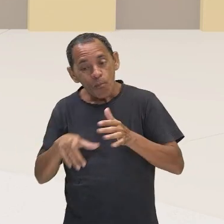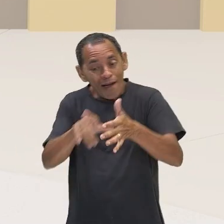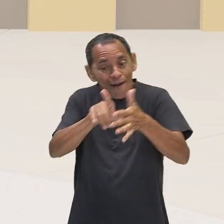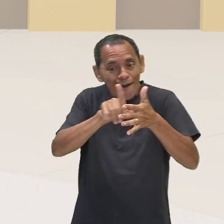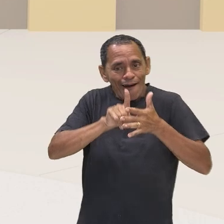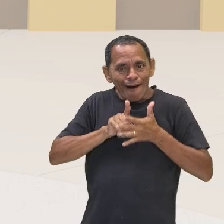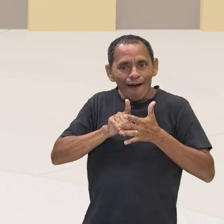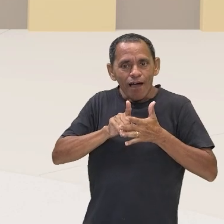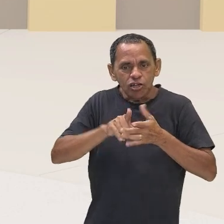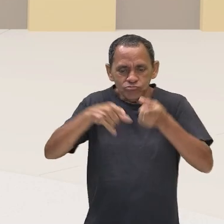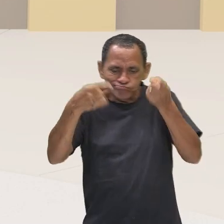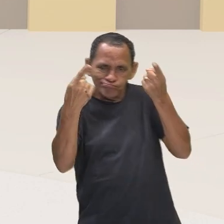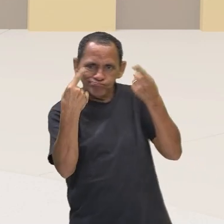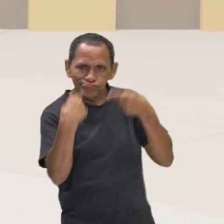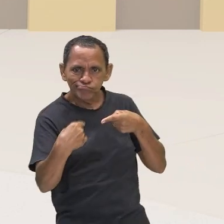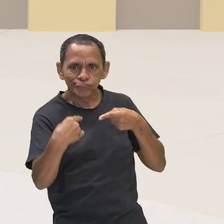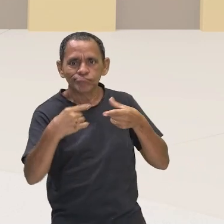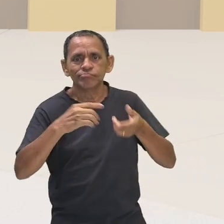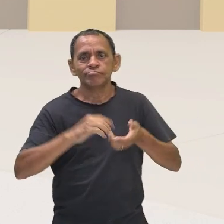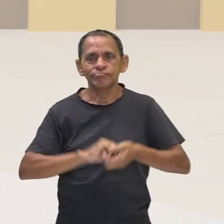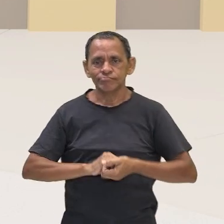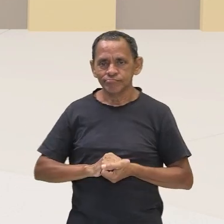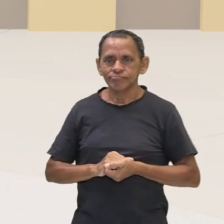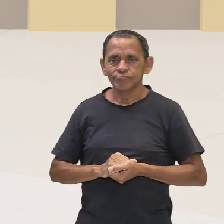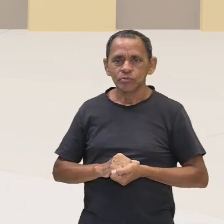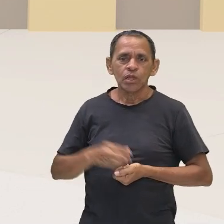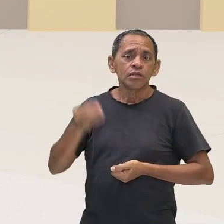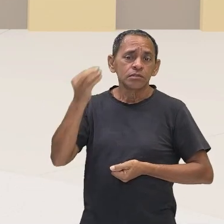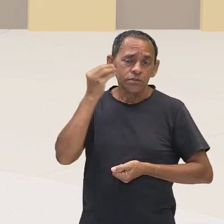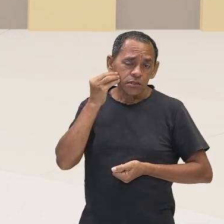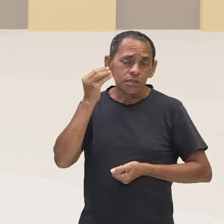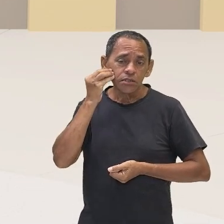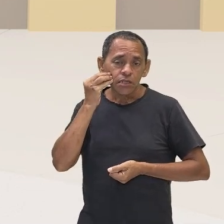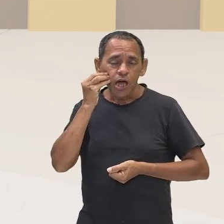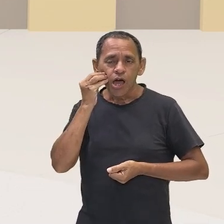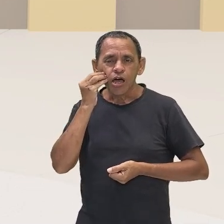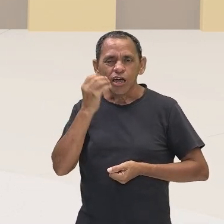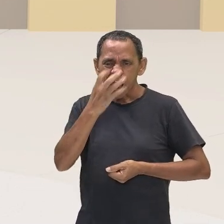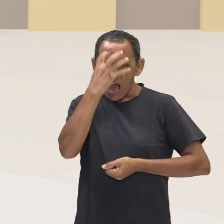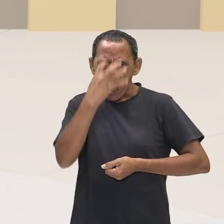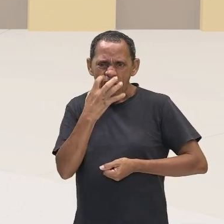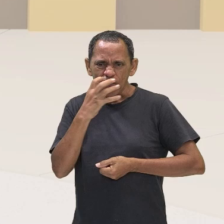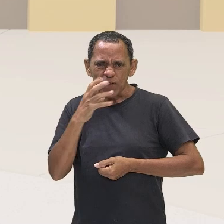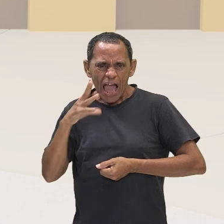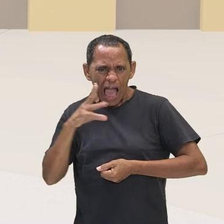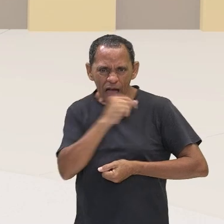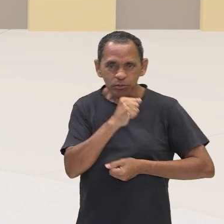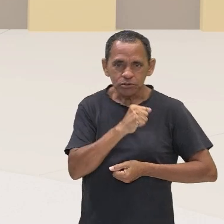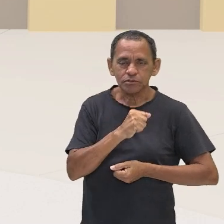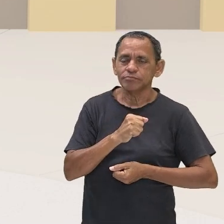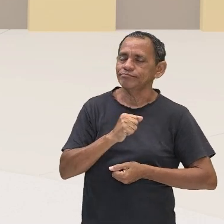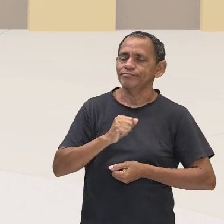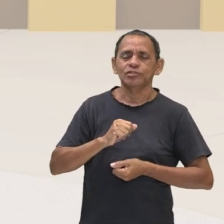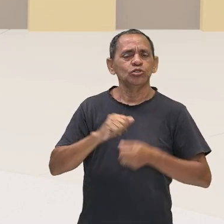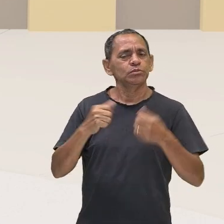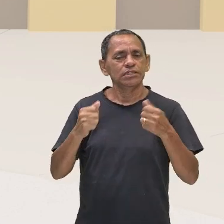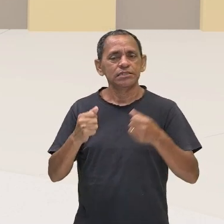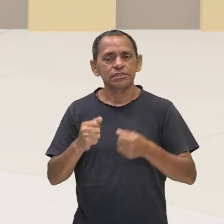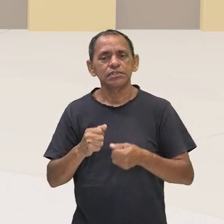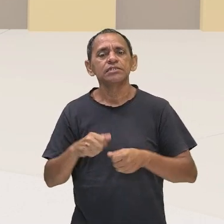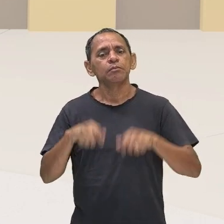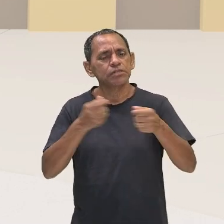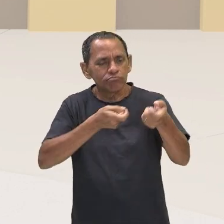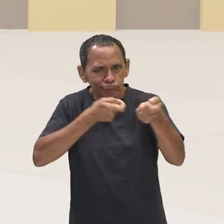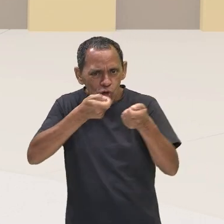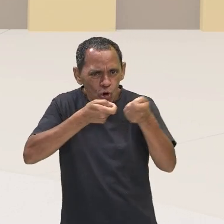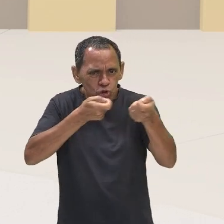provocação. Então, a gente precisa tentar não ser impulsivo, não ser explosivo, né? Então, o controle emocional, ele é importante para a